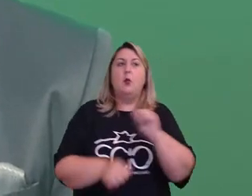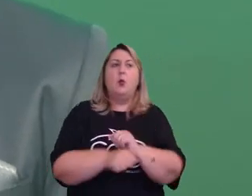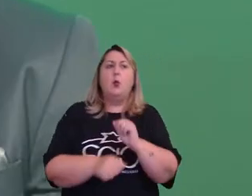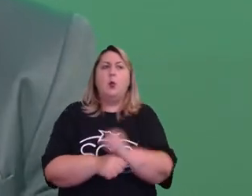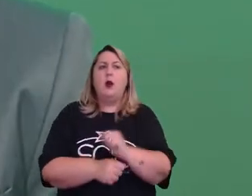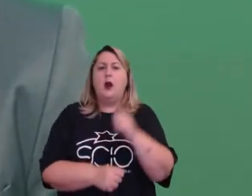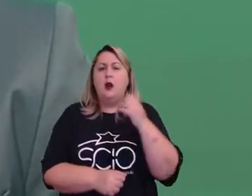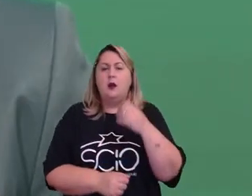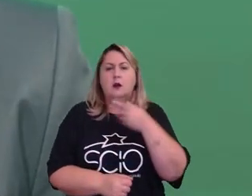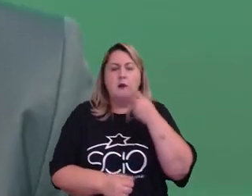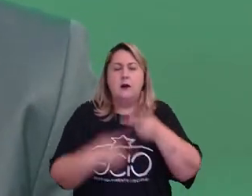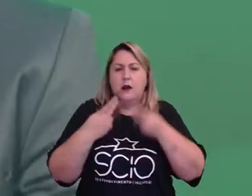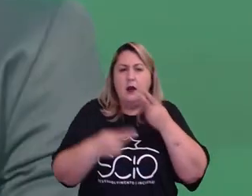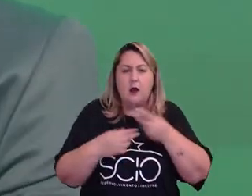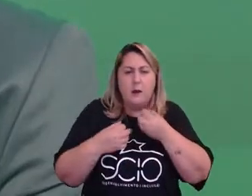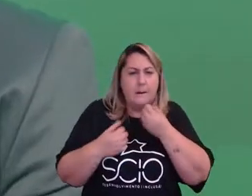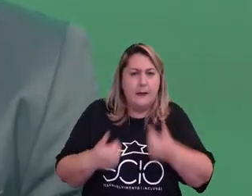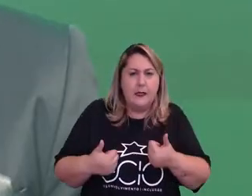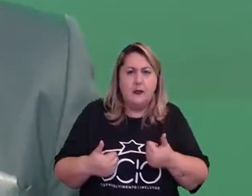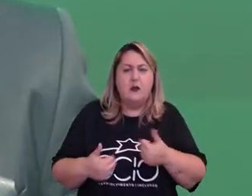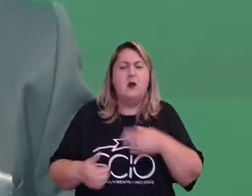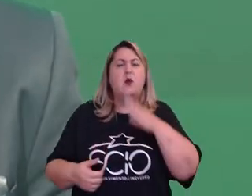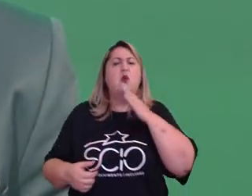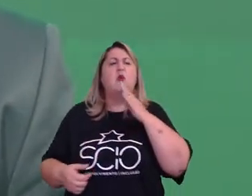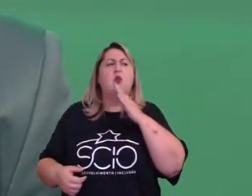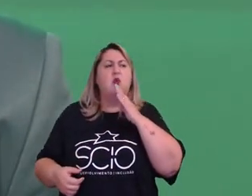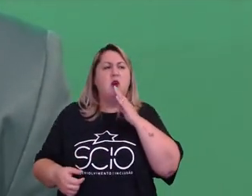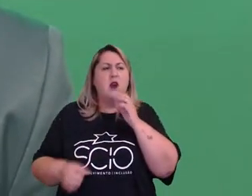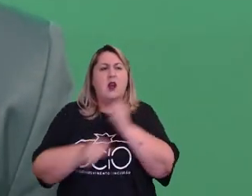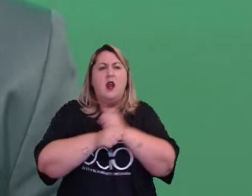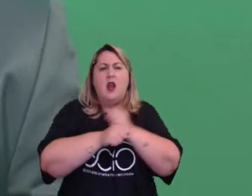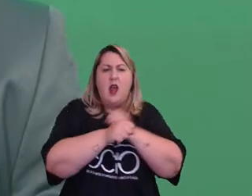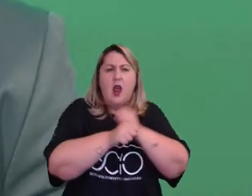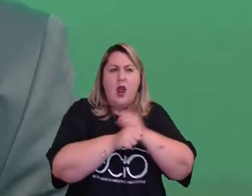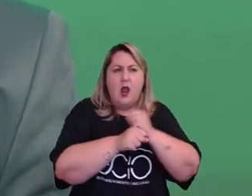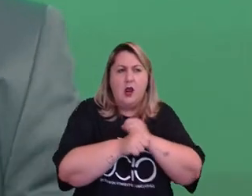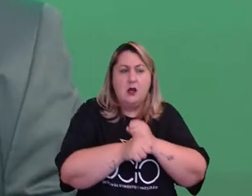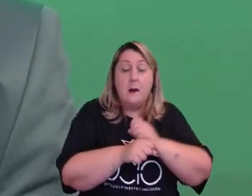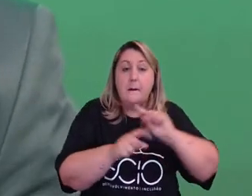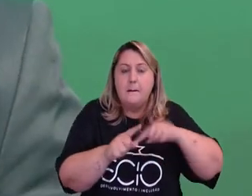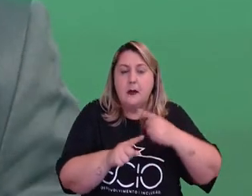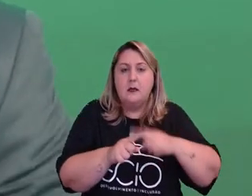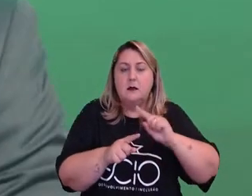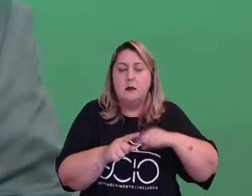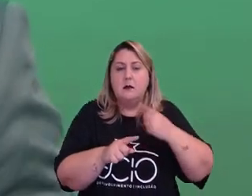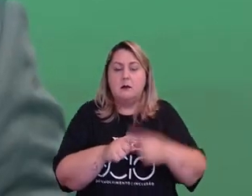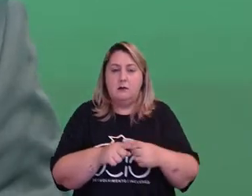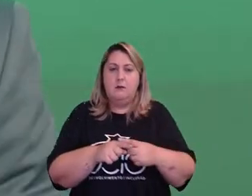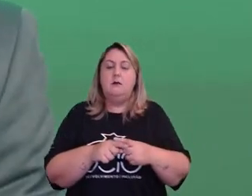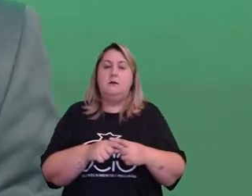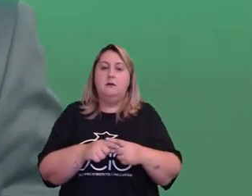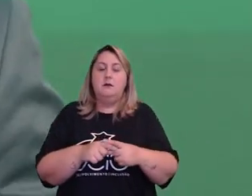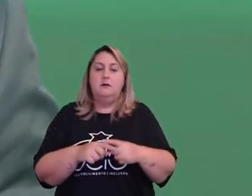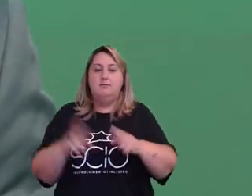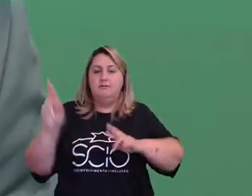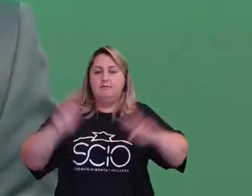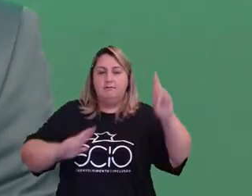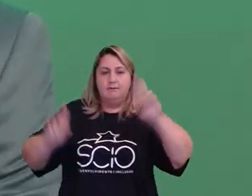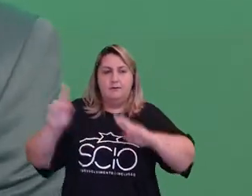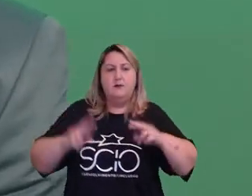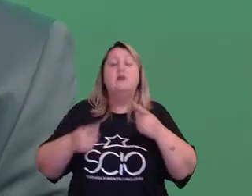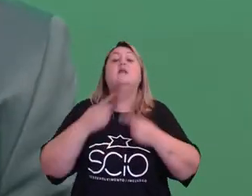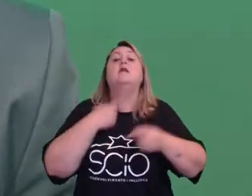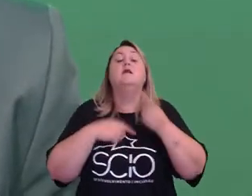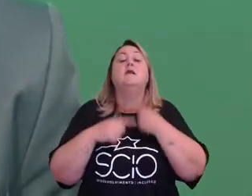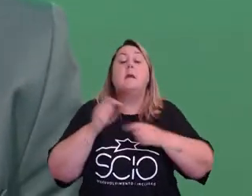mandar elogios, e eu também tô aqui. Olha que eu conheço esse cara há muitos anos, e cada vez ele vem aí com mais energia, mais